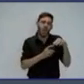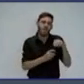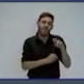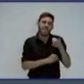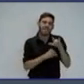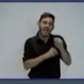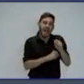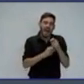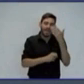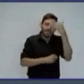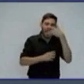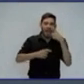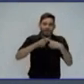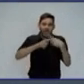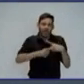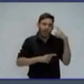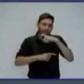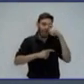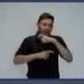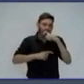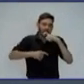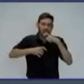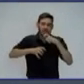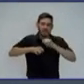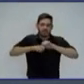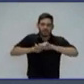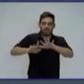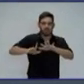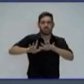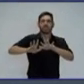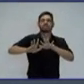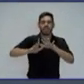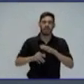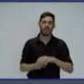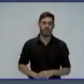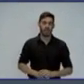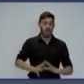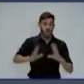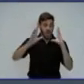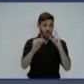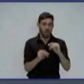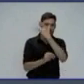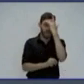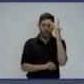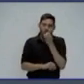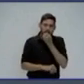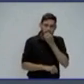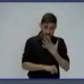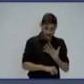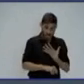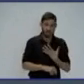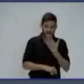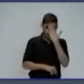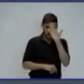pela monetização da mentira, todas as pessoas de bem sabem que não houve